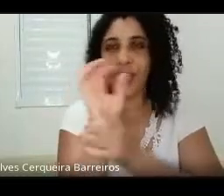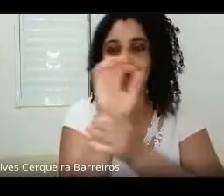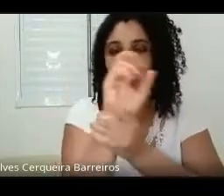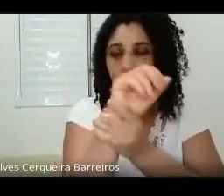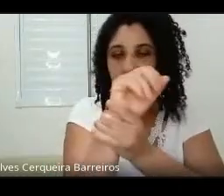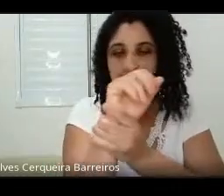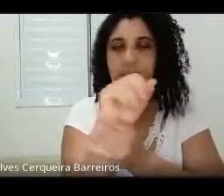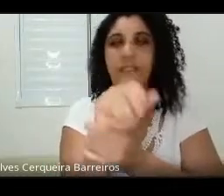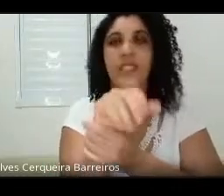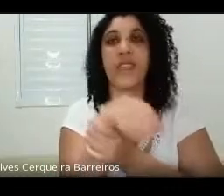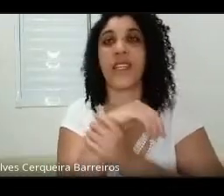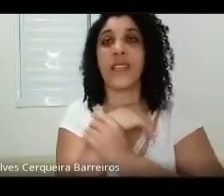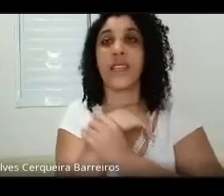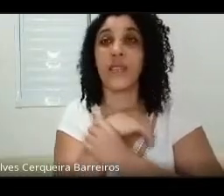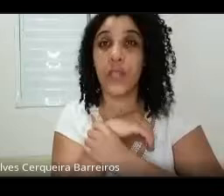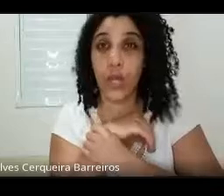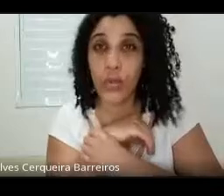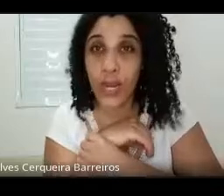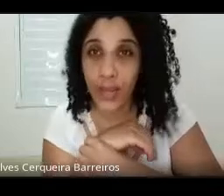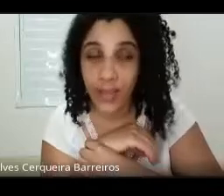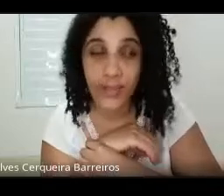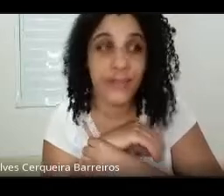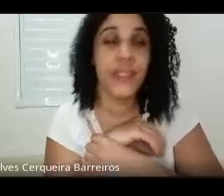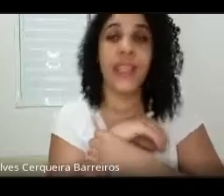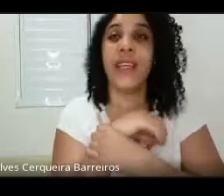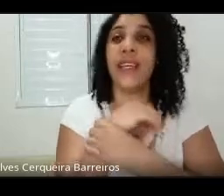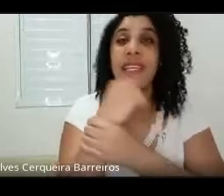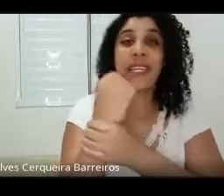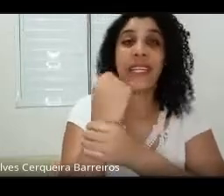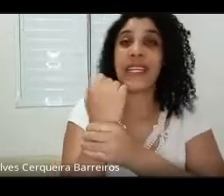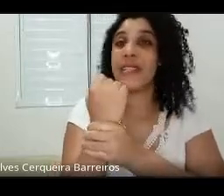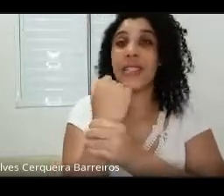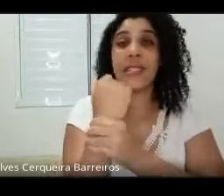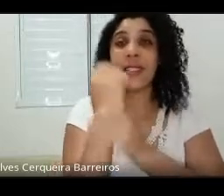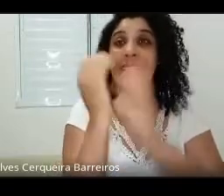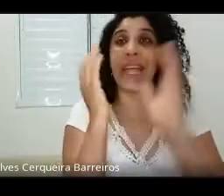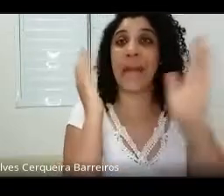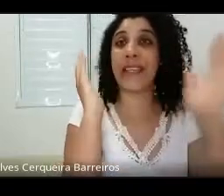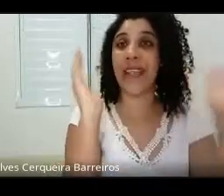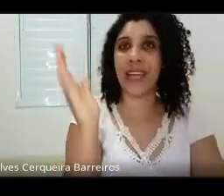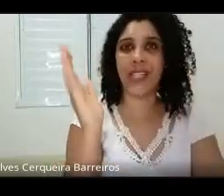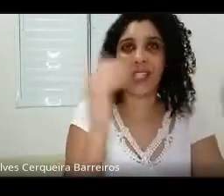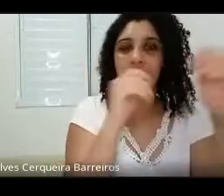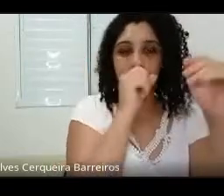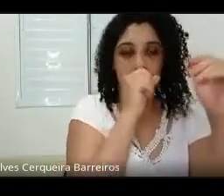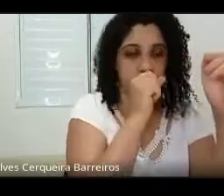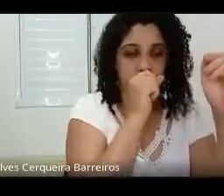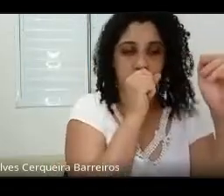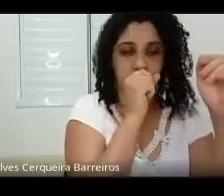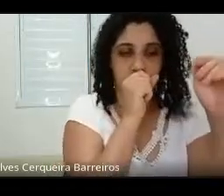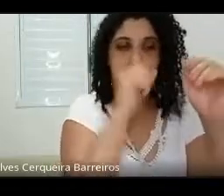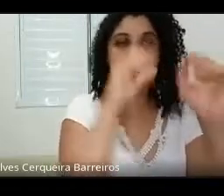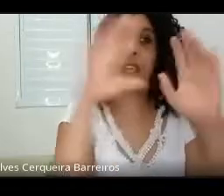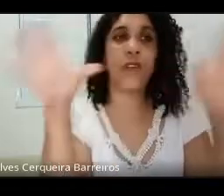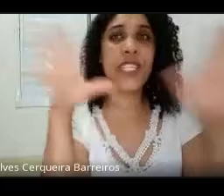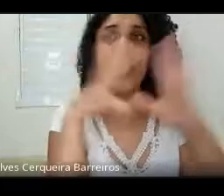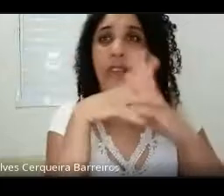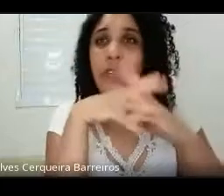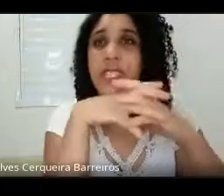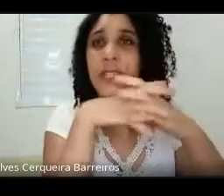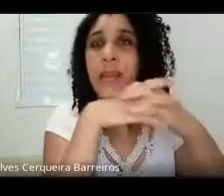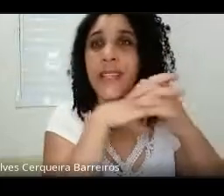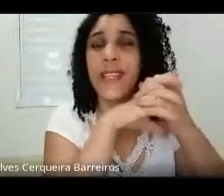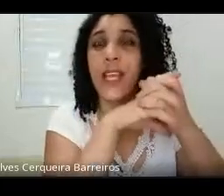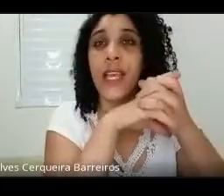braço, vai doer aqui, você vai desenvolver logo um alé. E na metade, você já